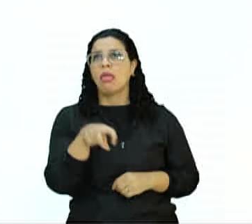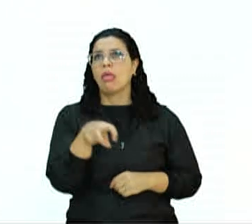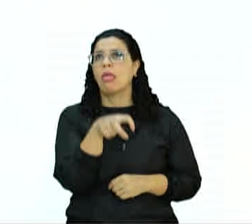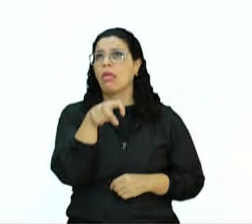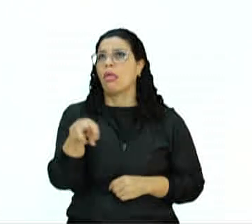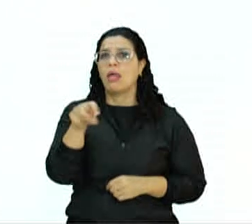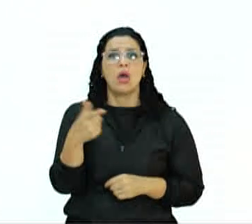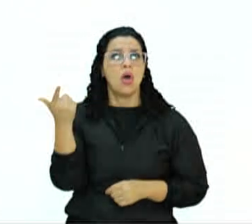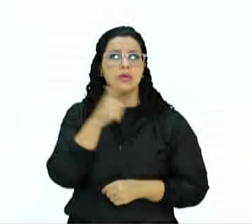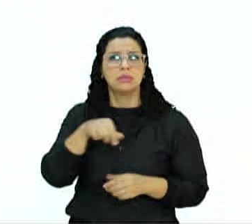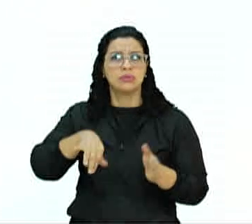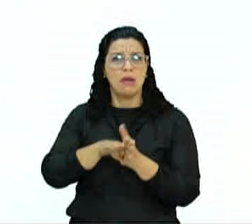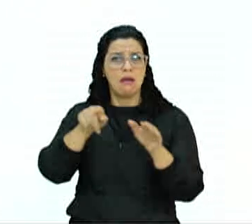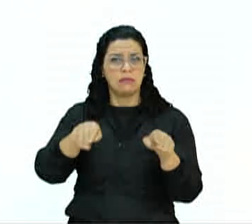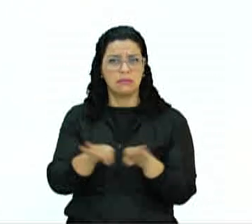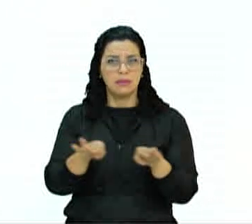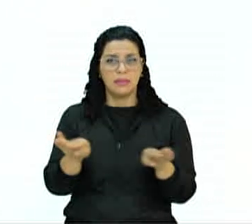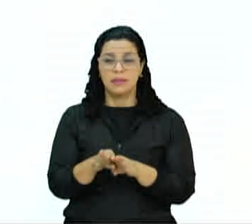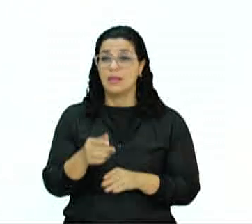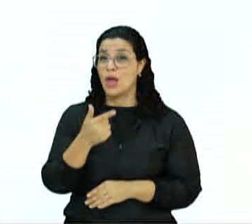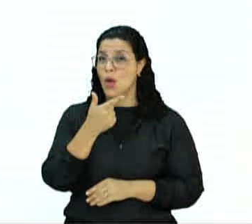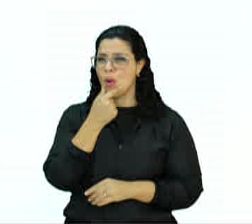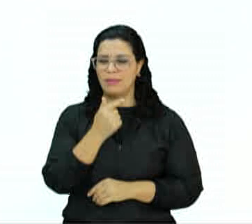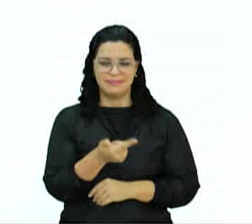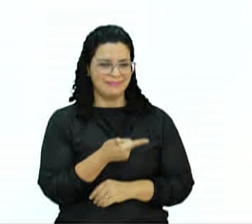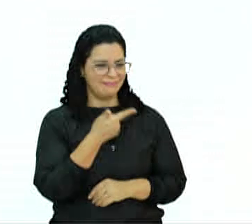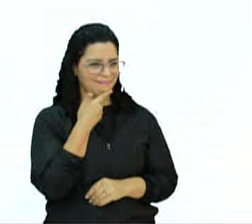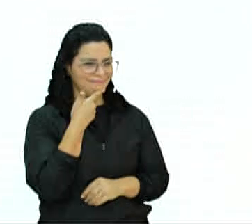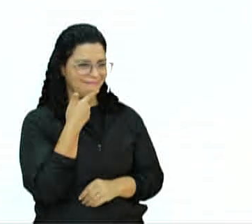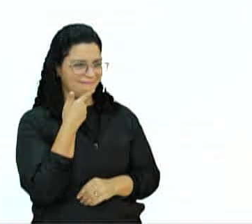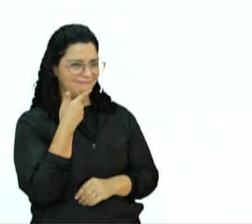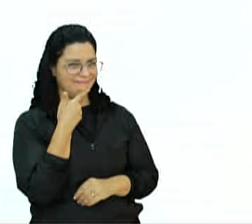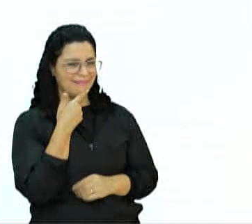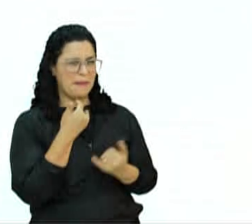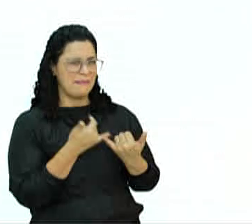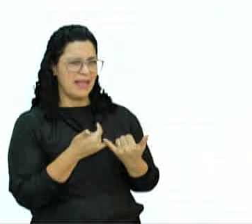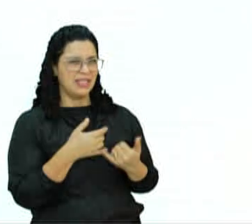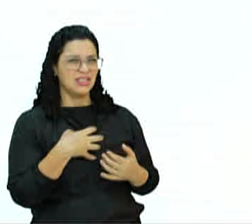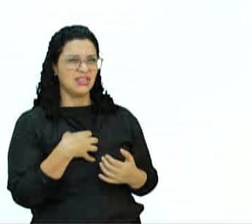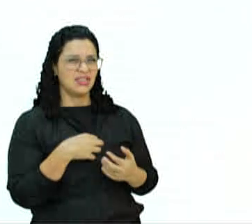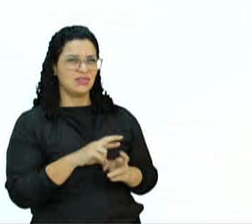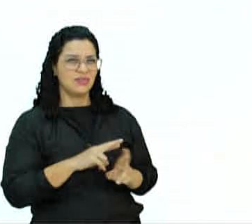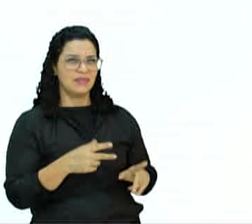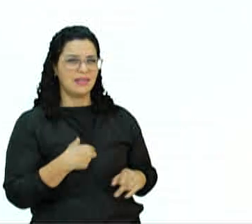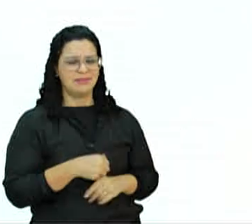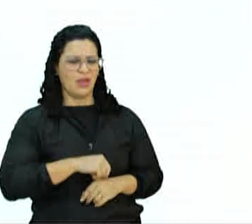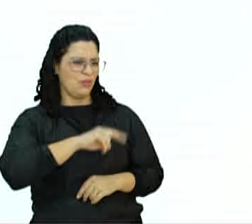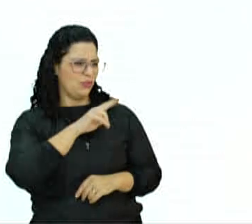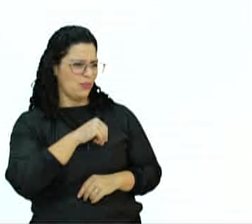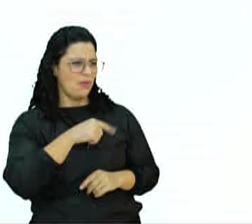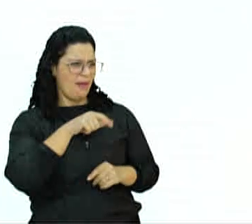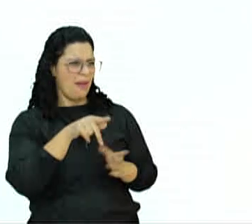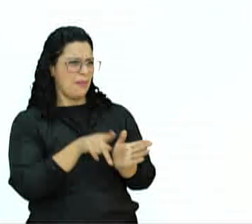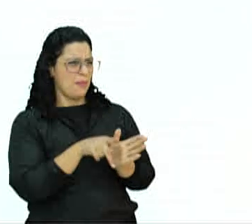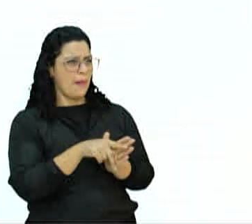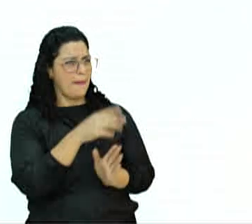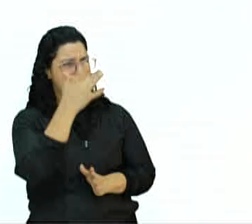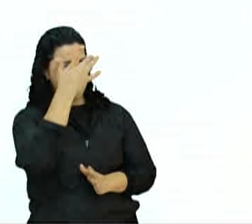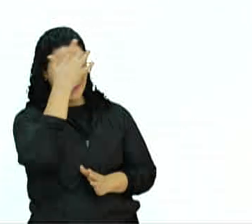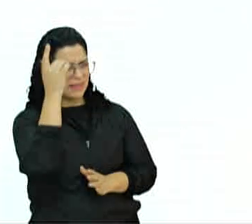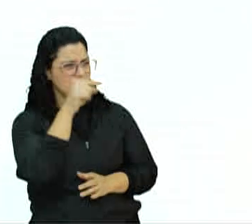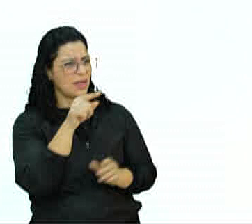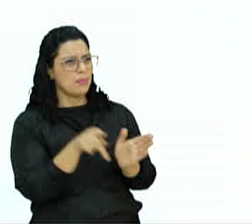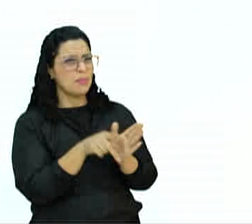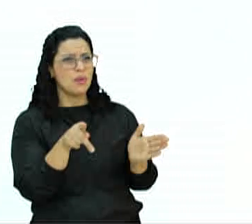aqui em cima. Ele sorriu entre malicioso e ingênuo. Jamais, não é? Pensei que viesse